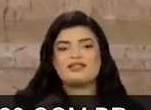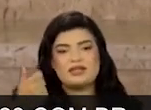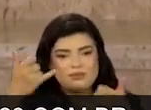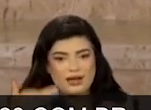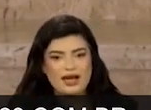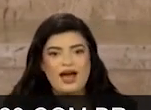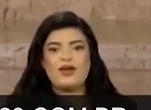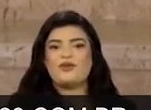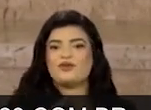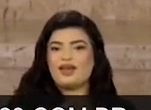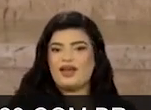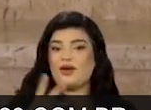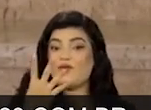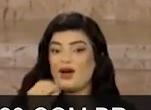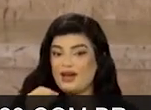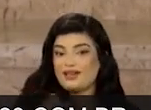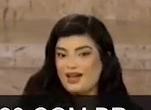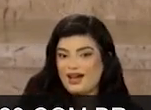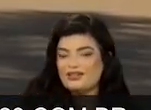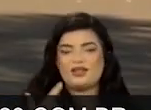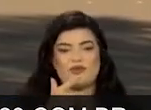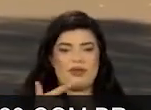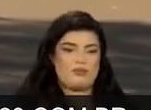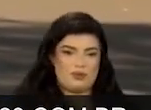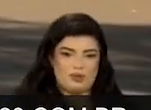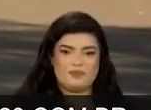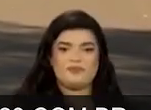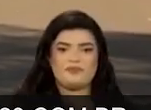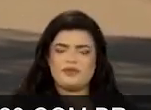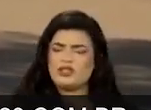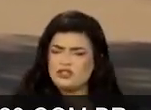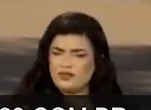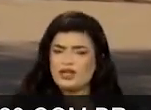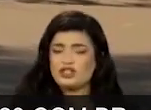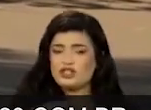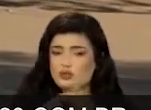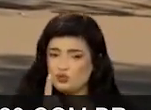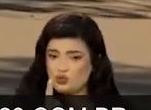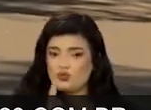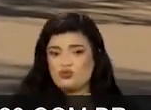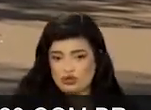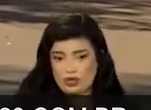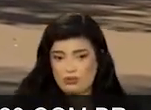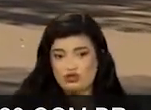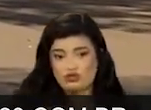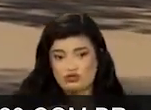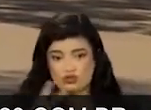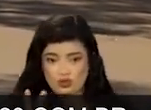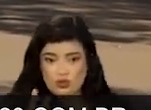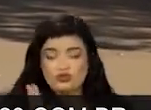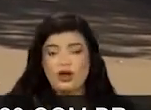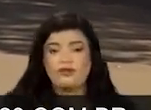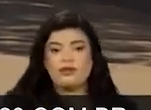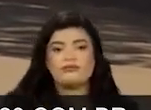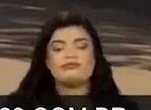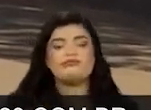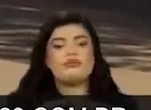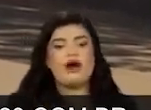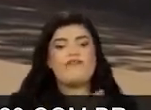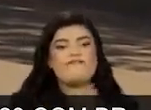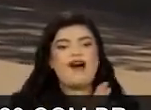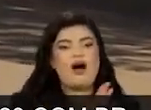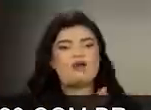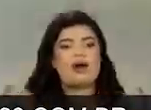tenho 40 anos de diagnóstico e não tenho nenhuma sequela. Diferente do tipo 1, o diabetes tipo 2 está ligado à falta de